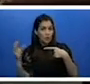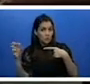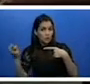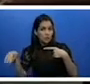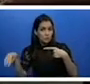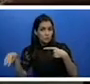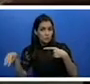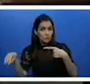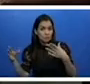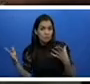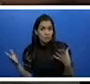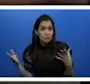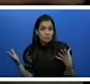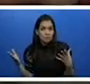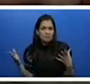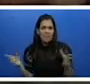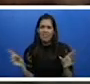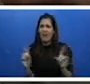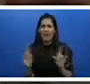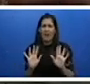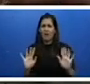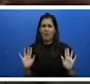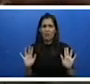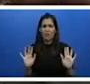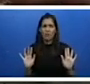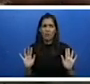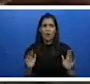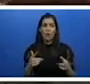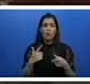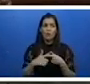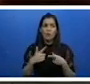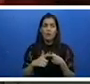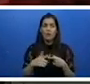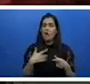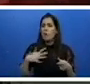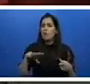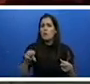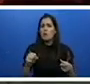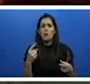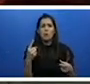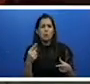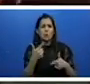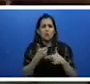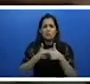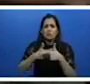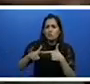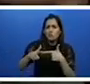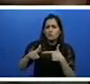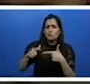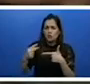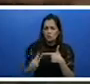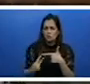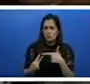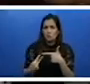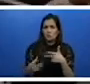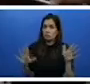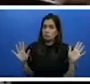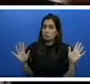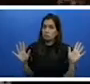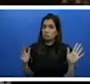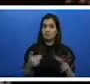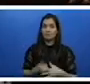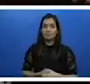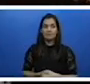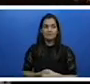centímetros? Não, professora. Eu peguei 1, dividi e deu 2?